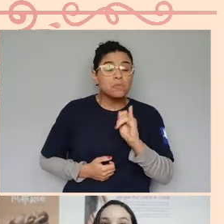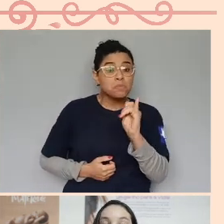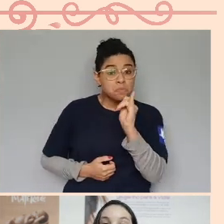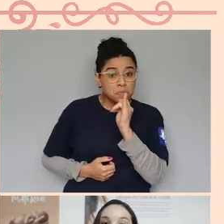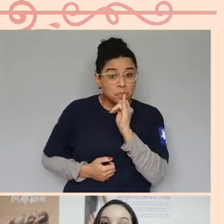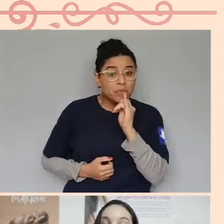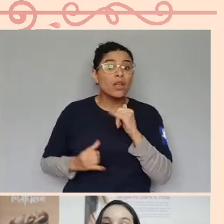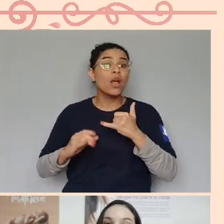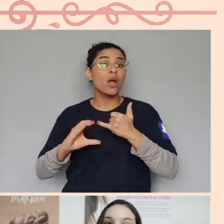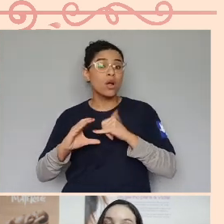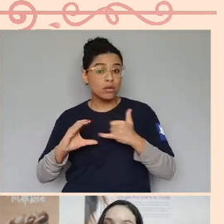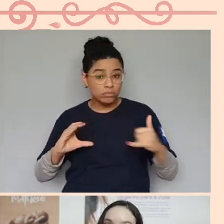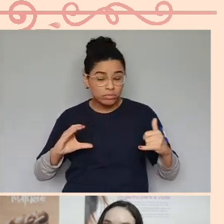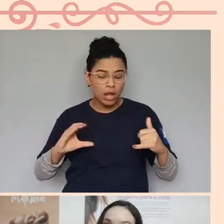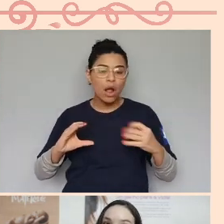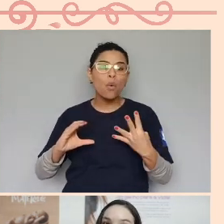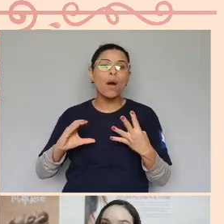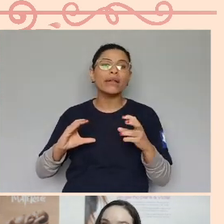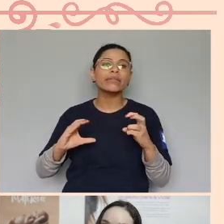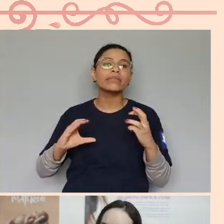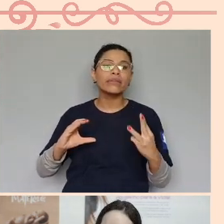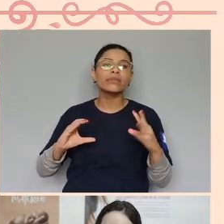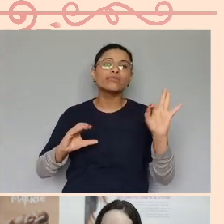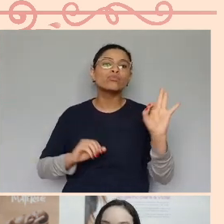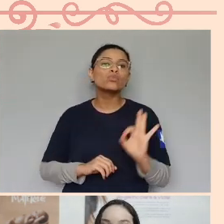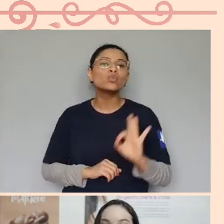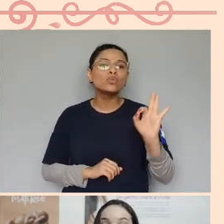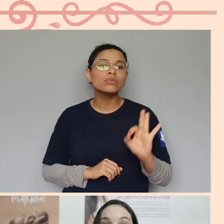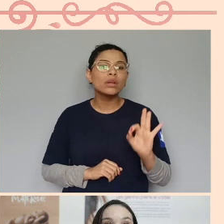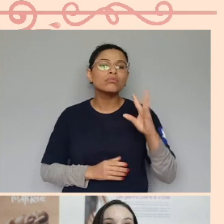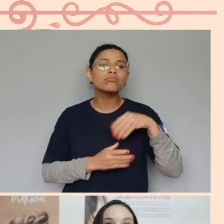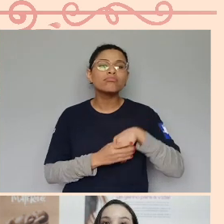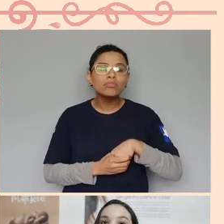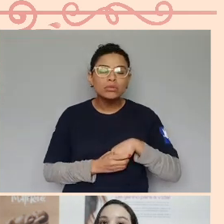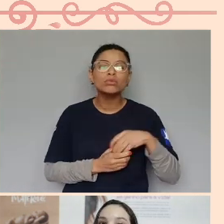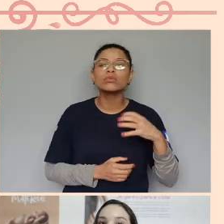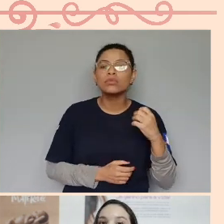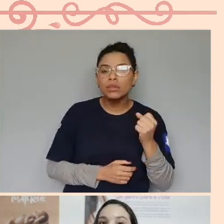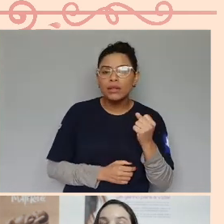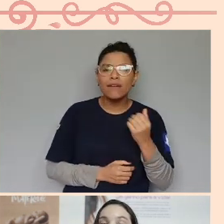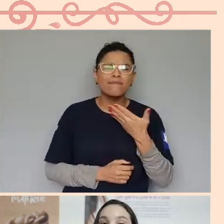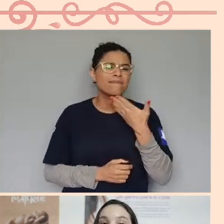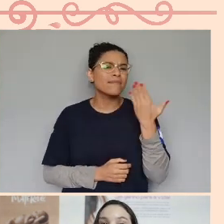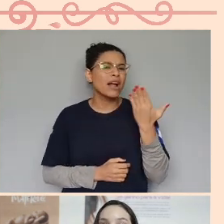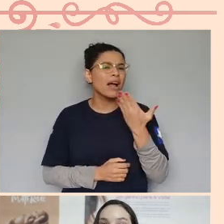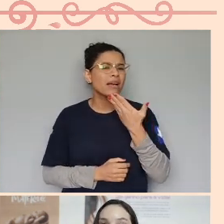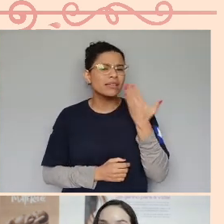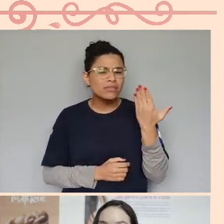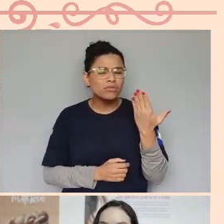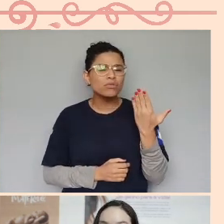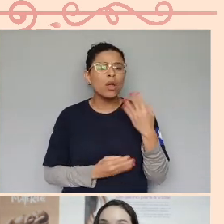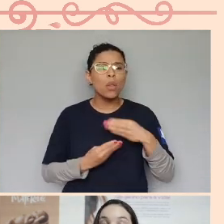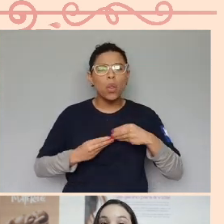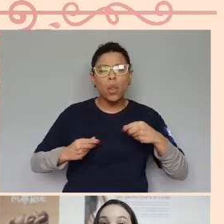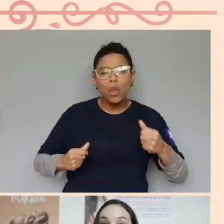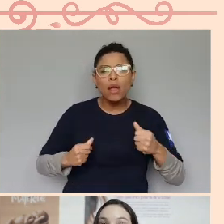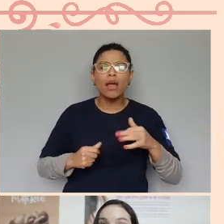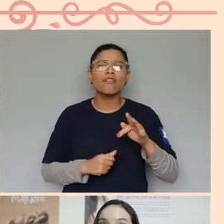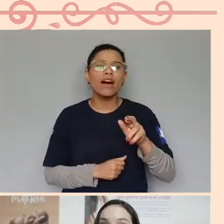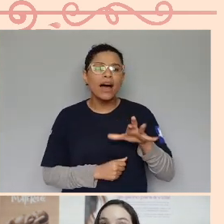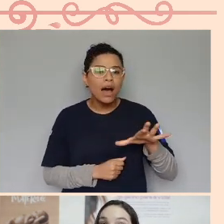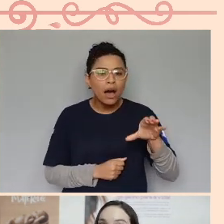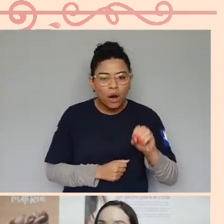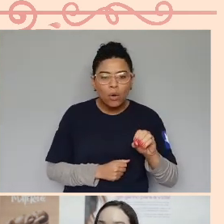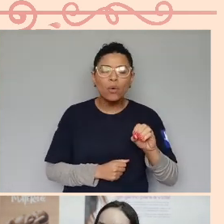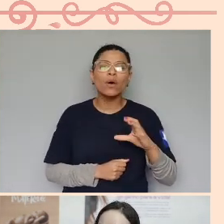ele é composto por 43% do leite. Ele facilita muito a absorção de diversos minerais, como o